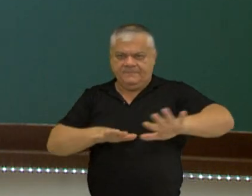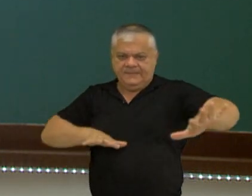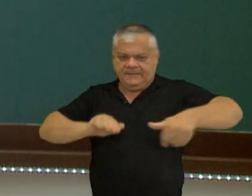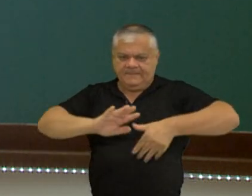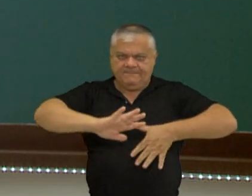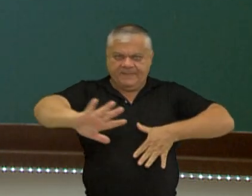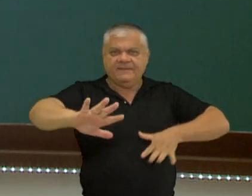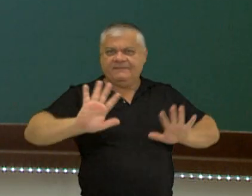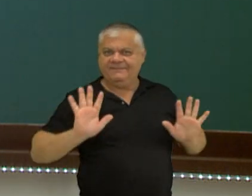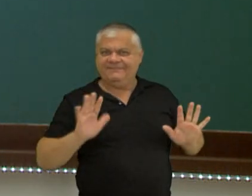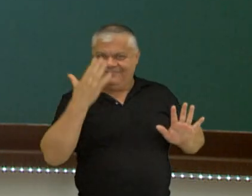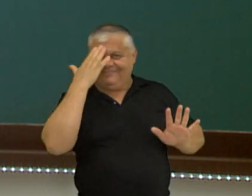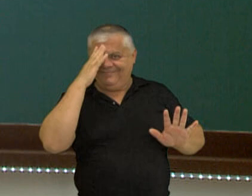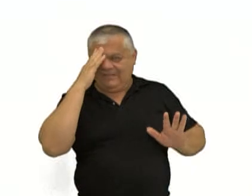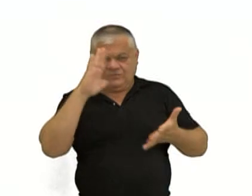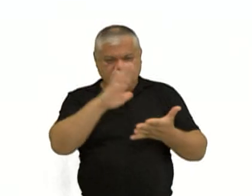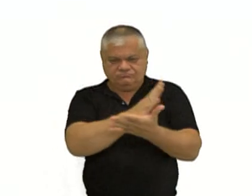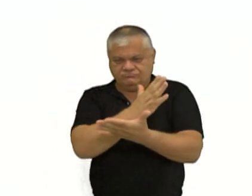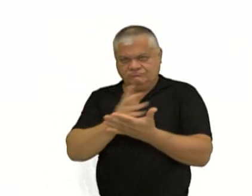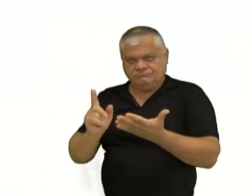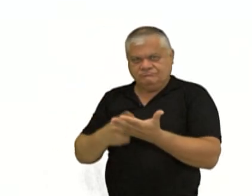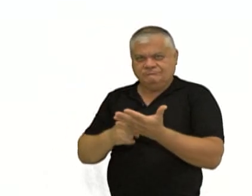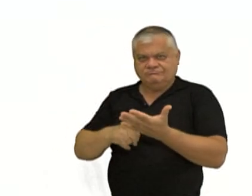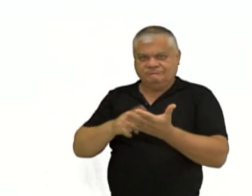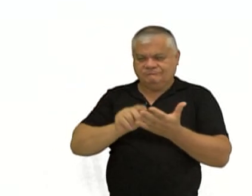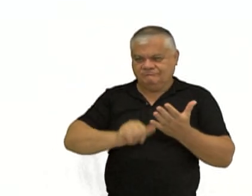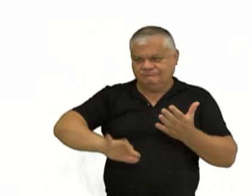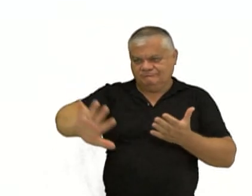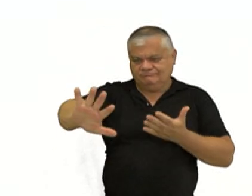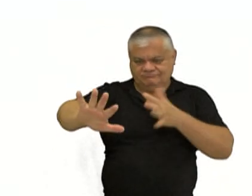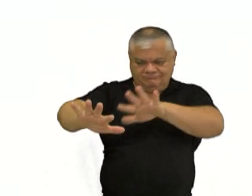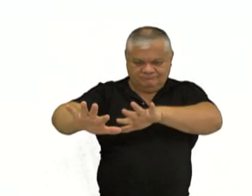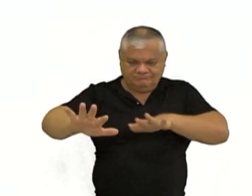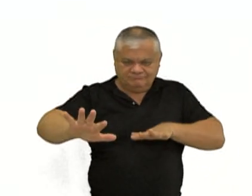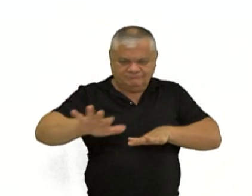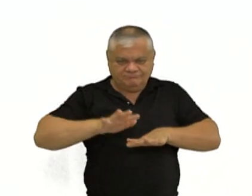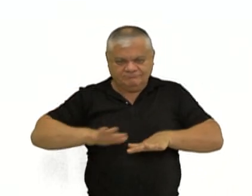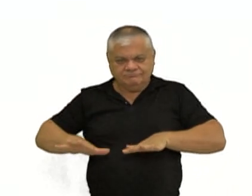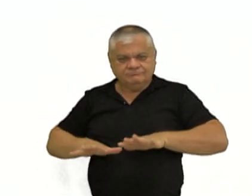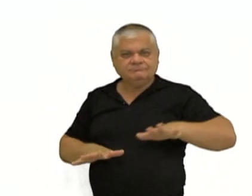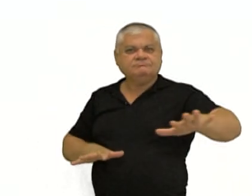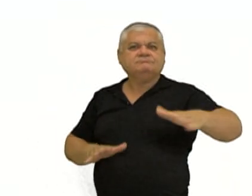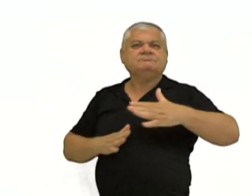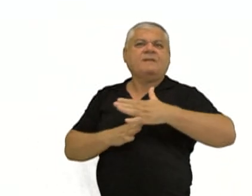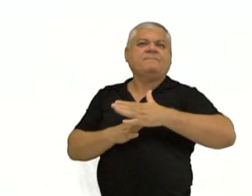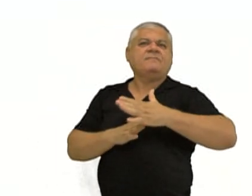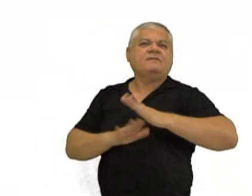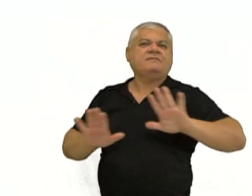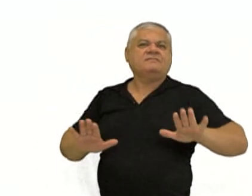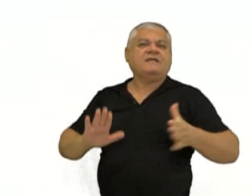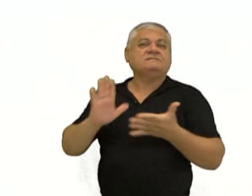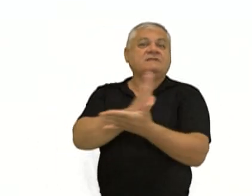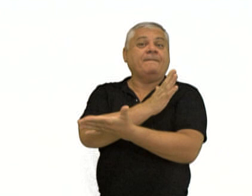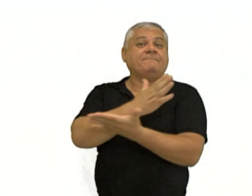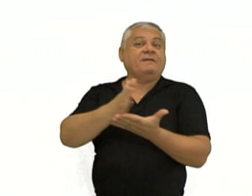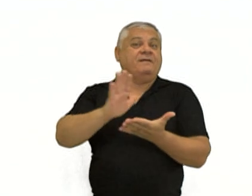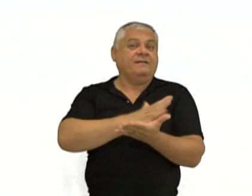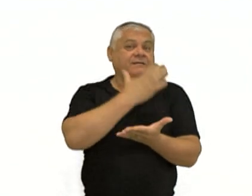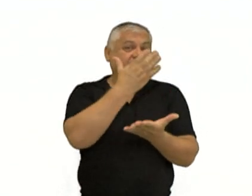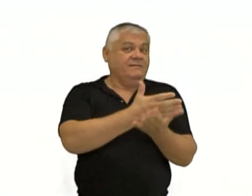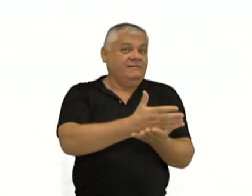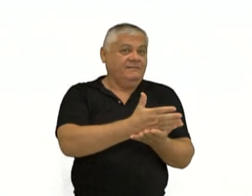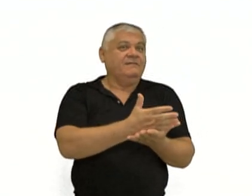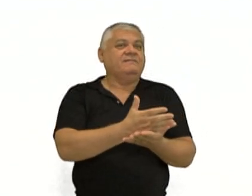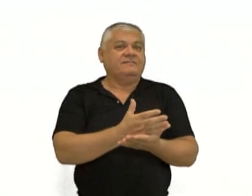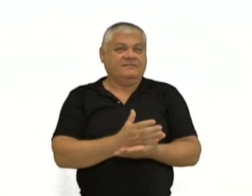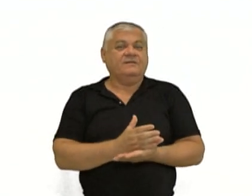algumas maneiras ali, alguns combinados do ser humano, se estabelecem limites, se estabelecem divisões. Por isso